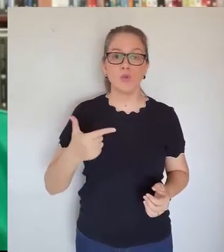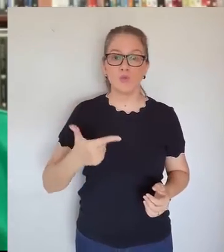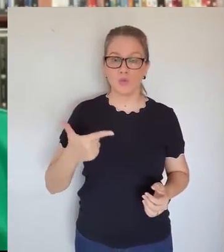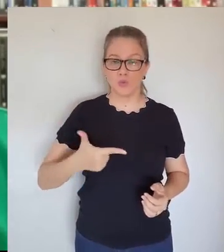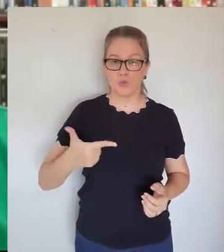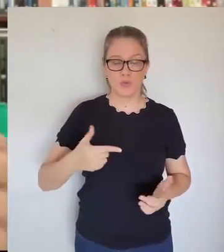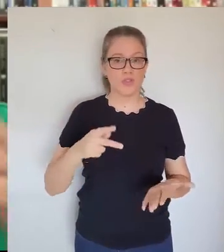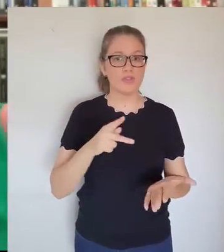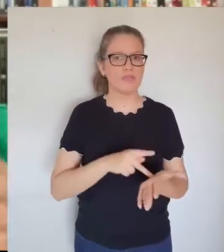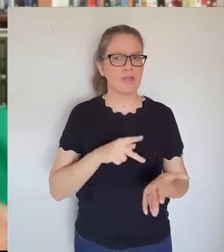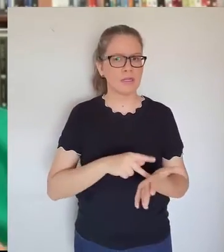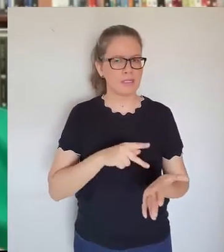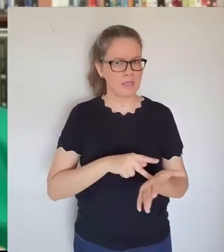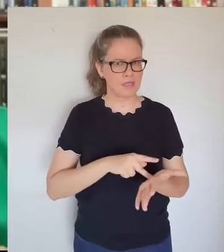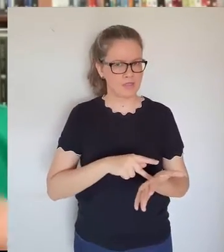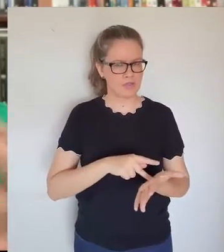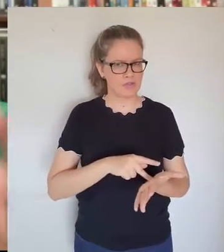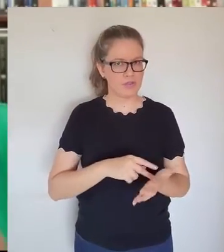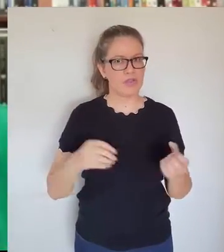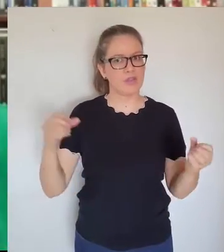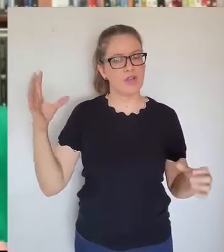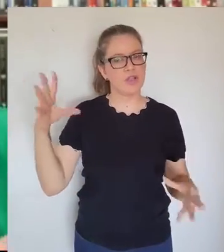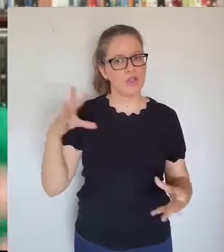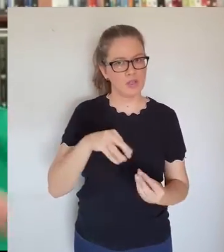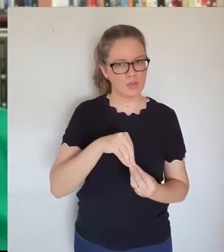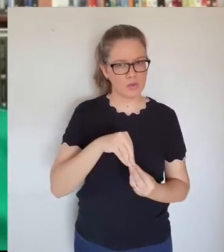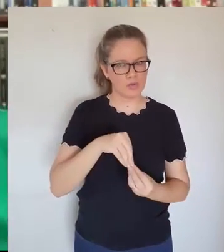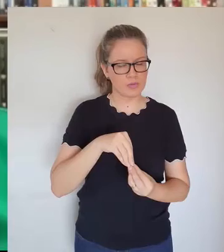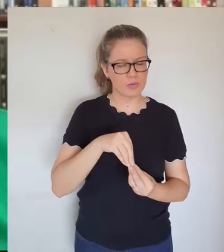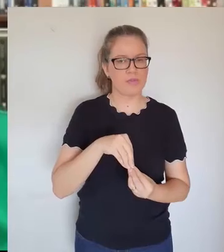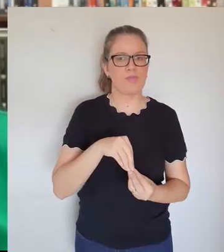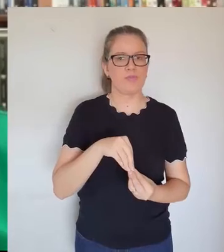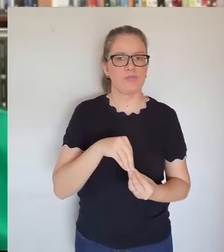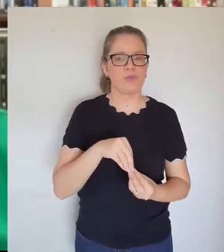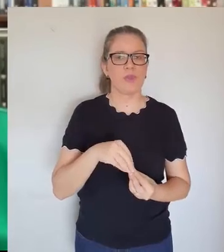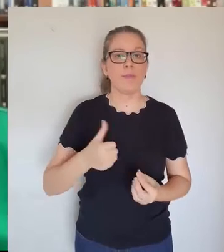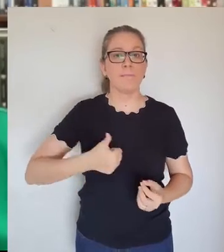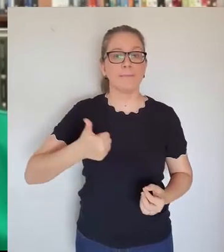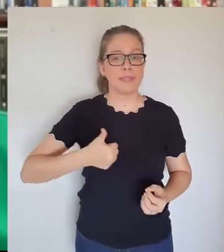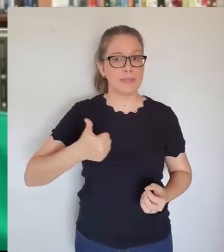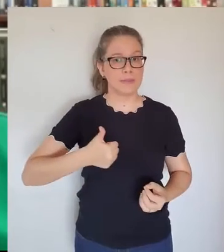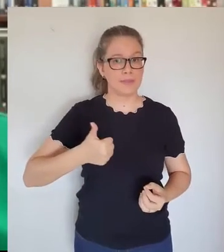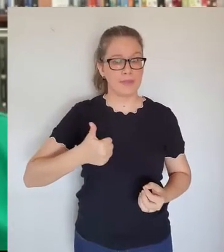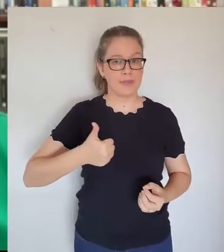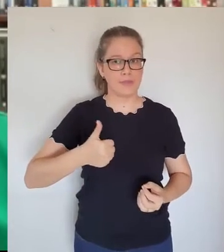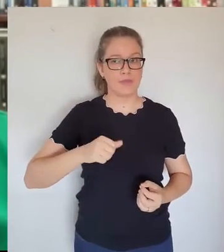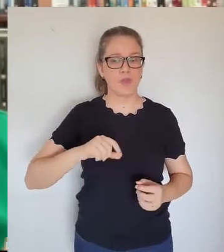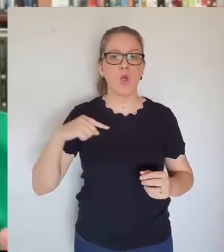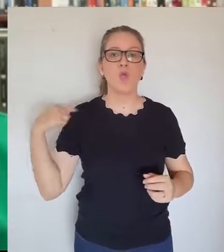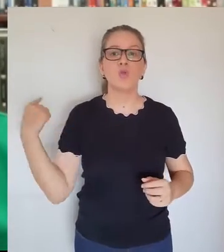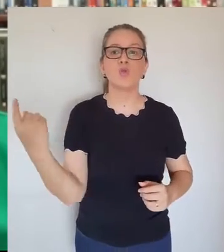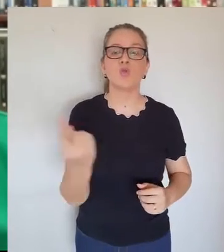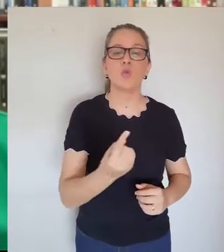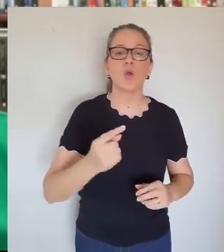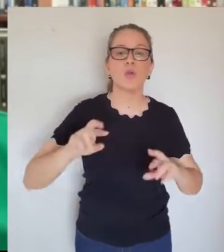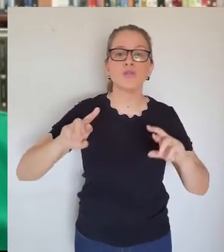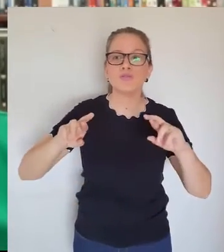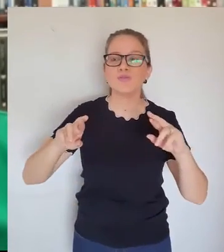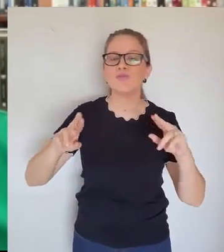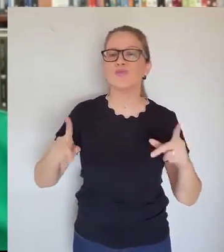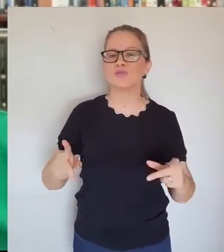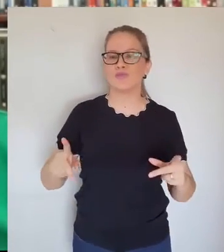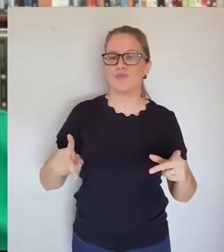duas verdades como pano de fundo, não só dessa conclusão, mas da carta inteira. A primeira delas é que, embora